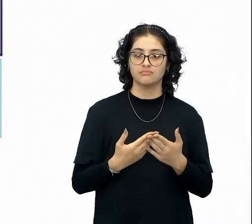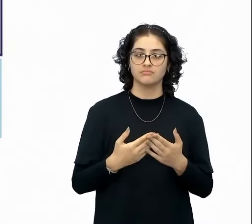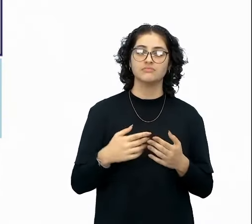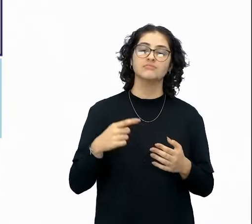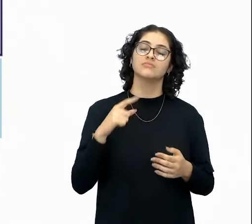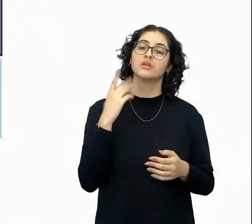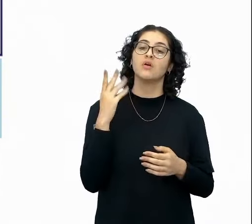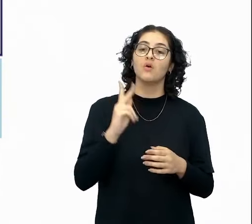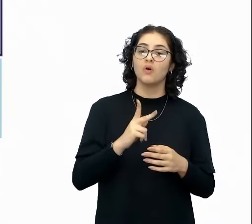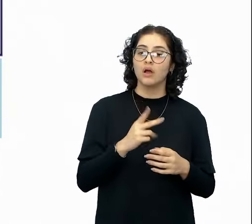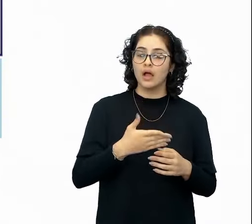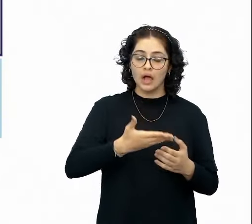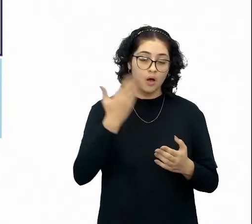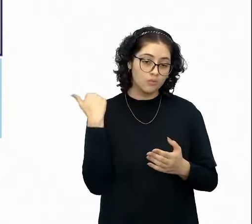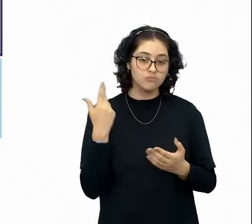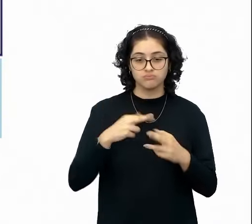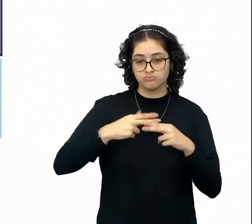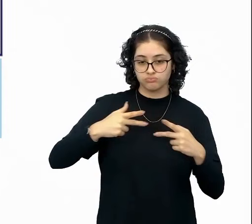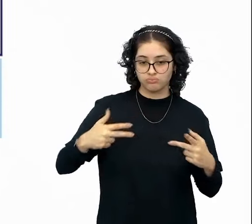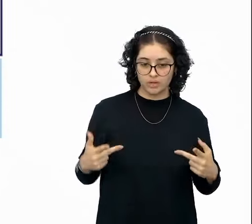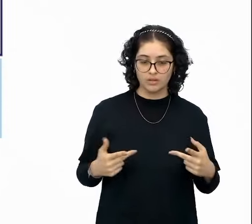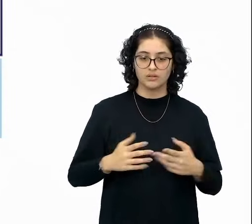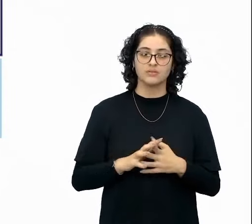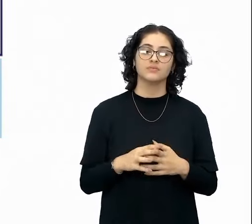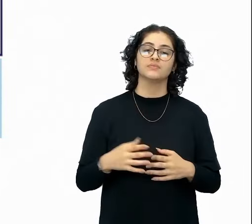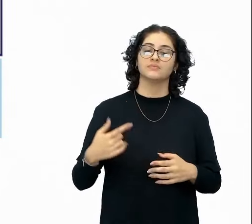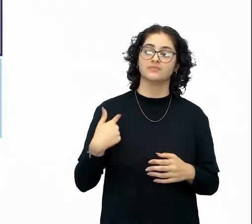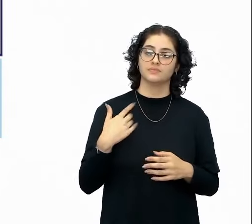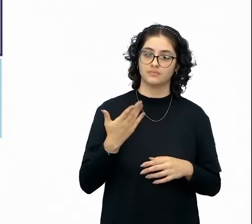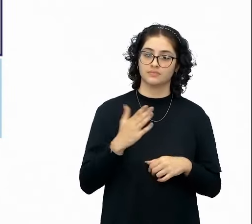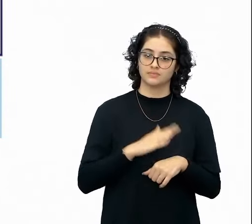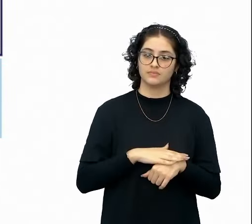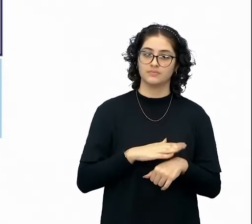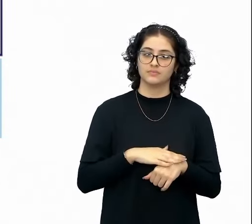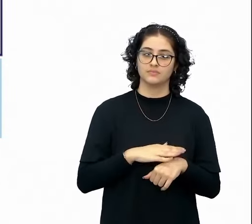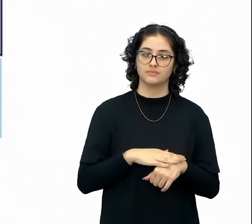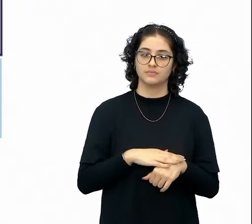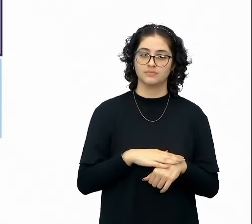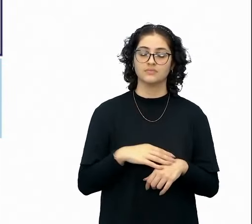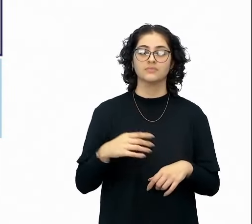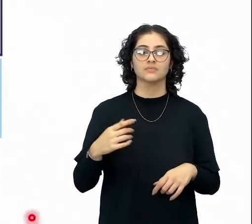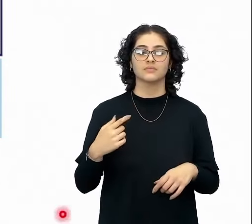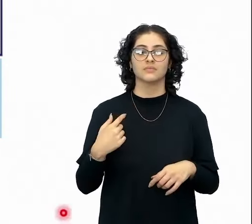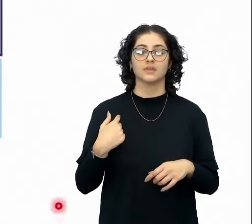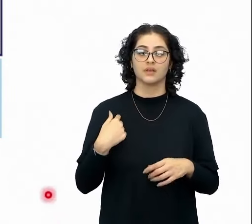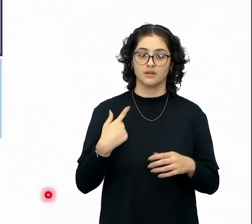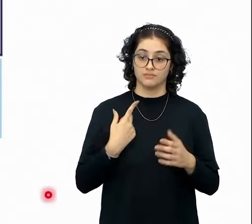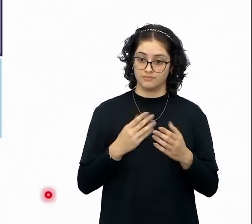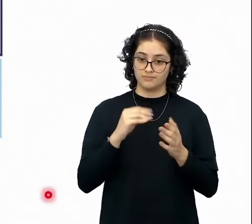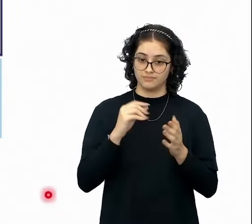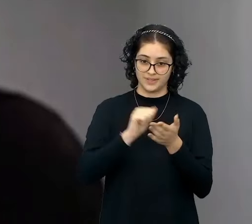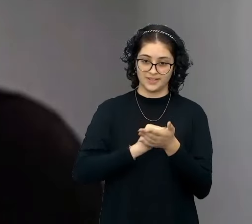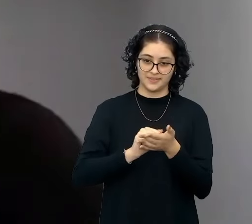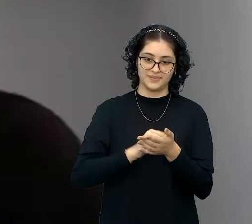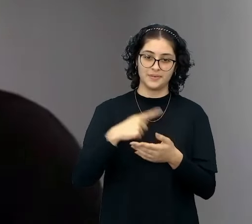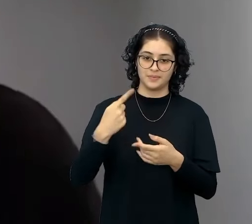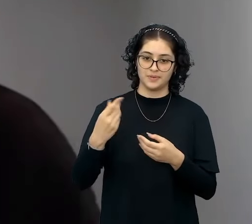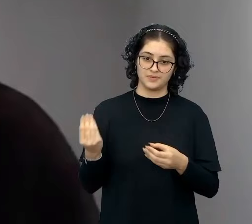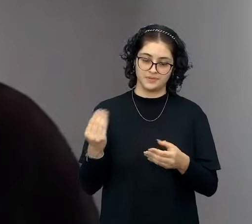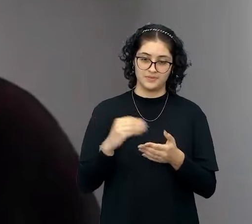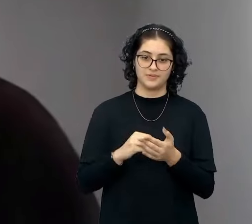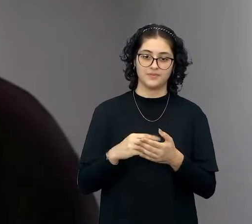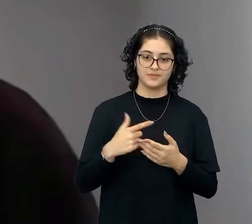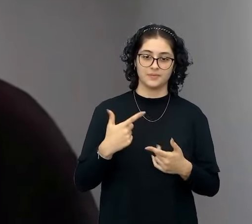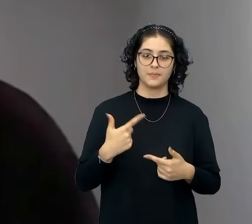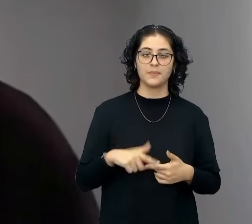Sempre, quanto nos demais materiais. Até eu até fiz uma, deixa eu dar uma paradinha aqui, depois eu vou voltar aqui com